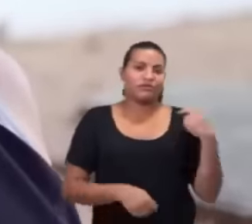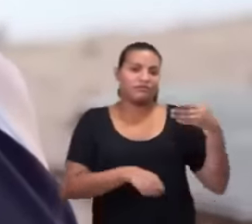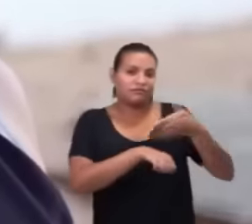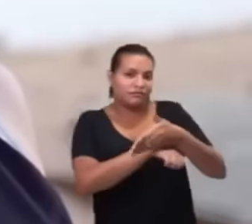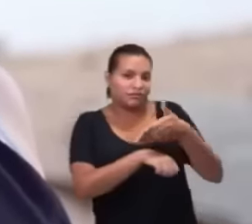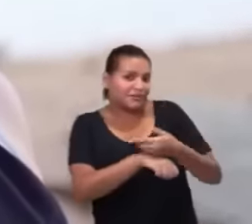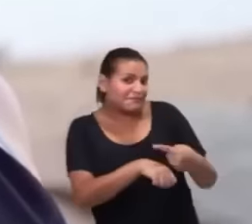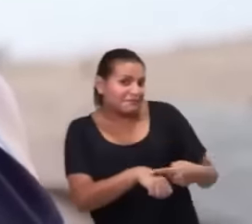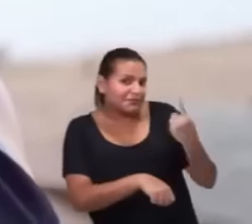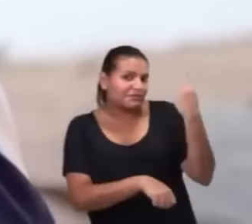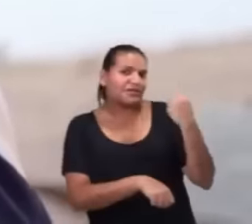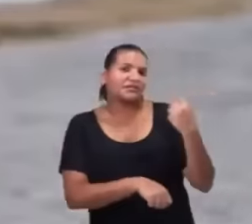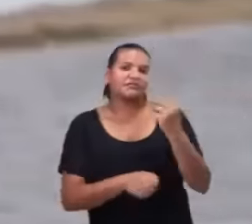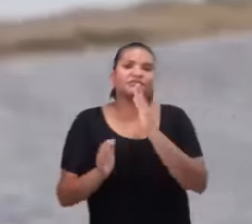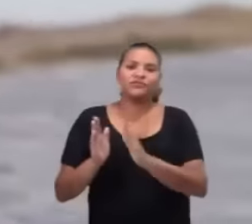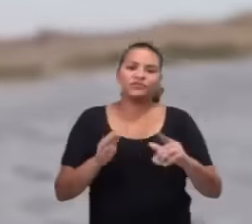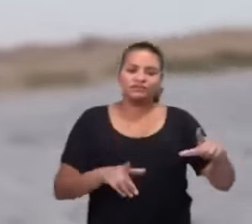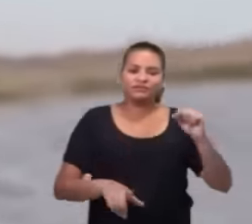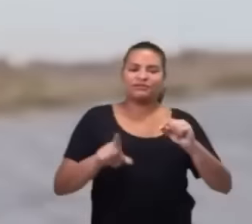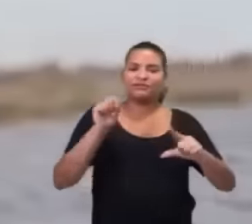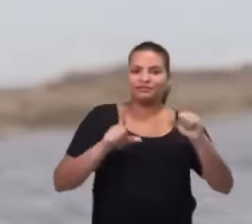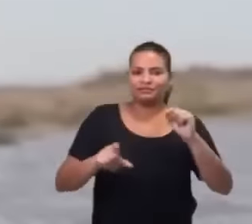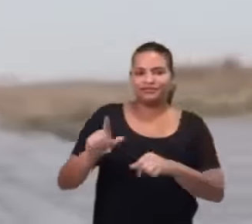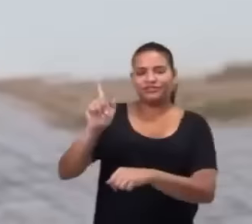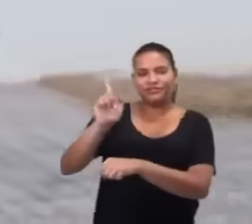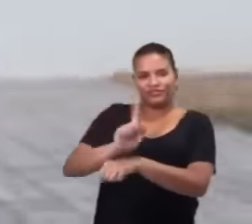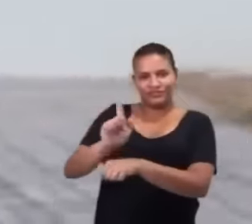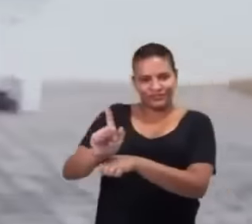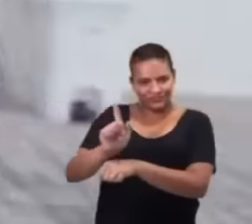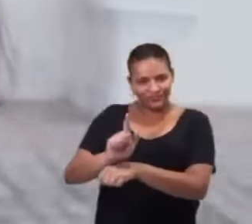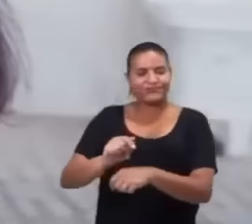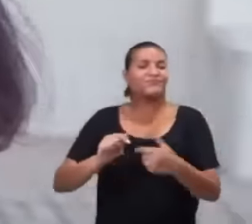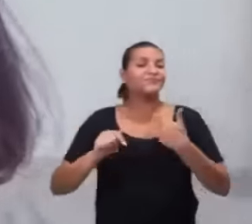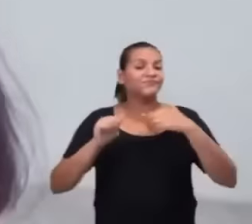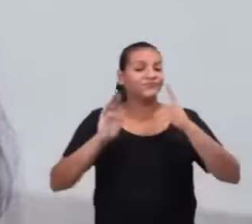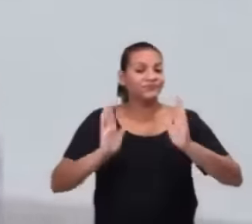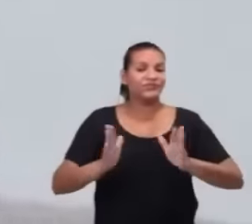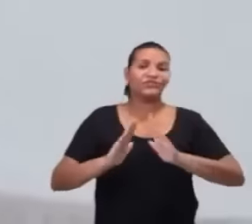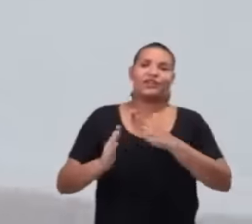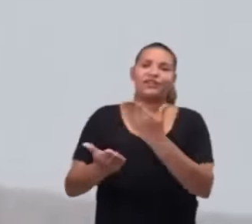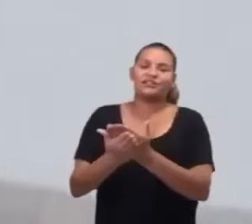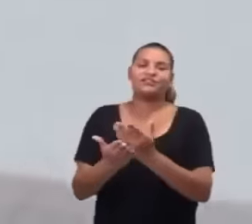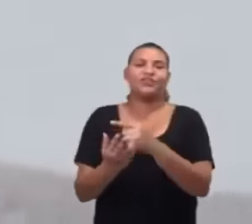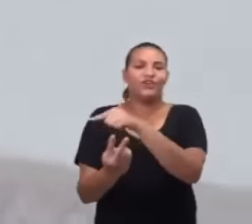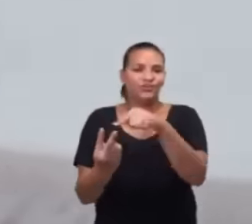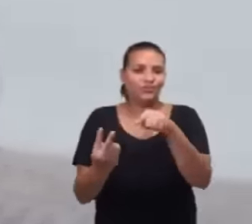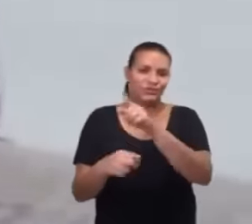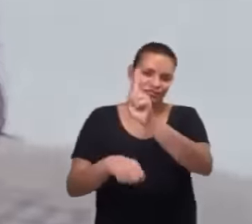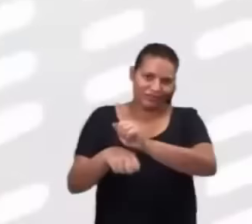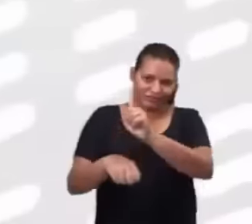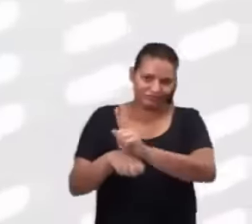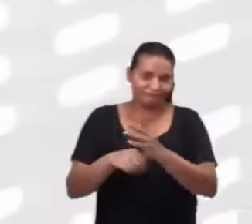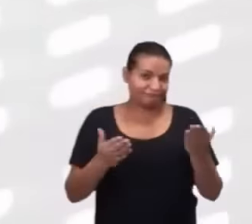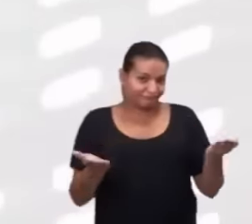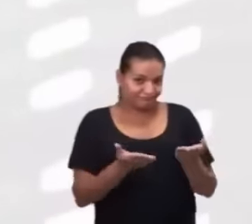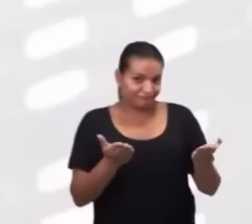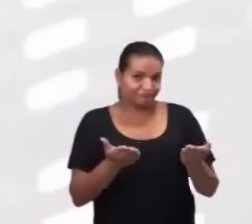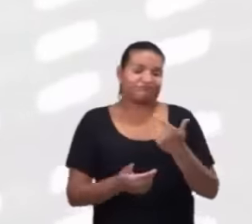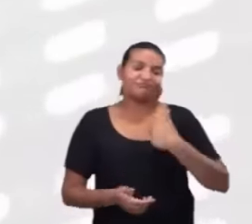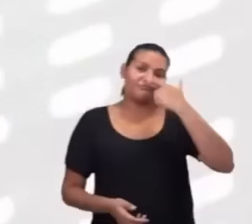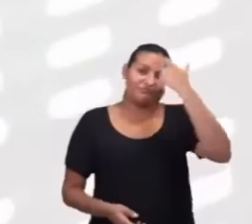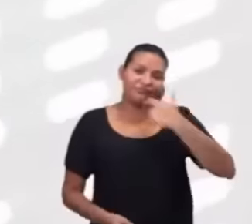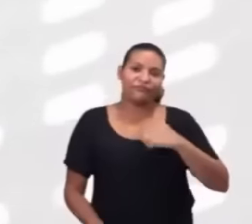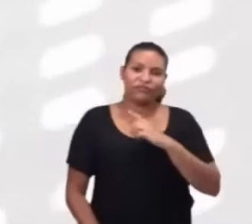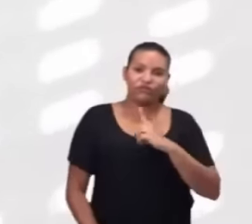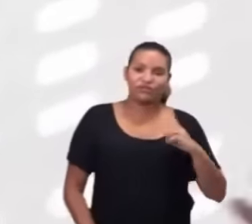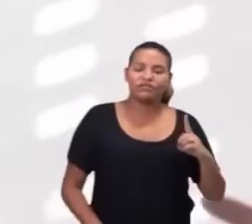seleção para gestores escolares. Atuei em duas escolas. Hoje estou na coordenação de gestão